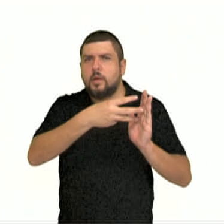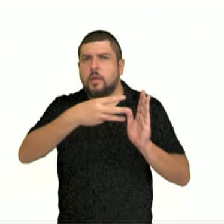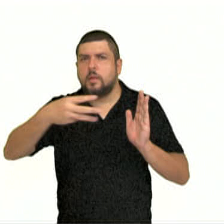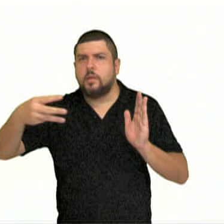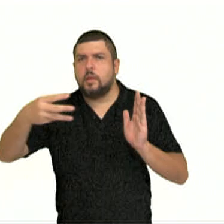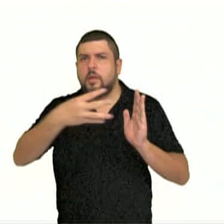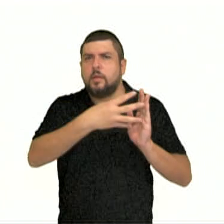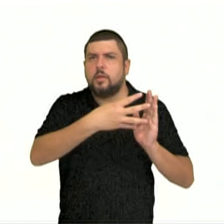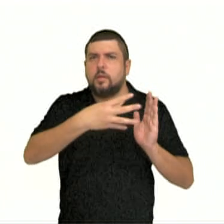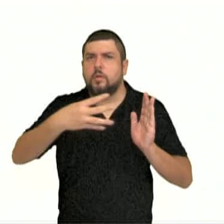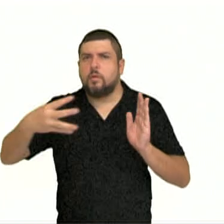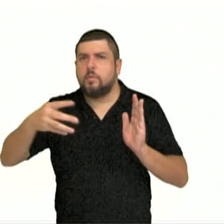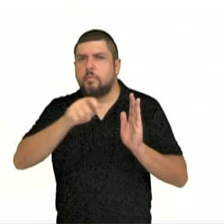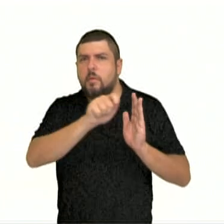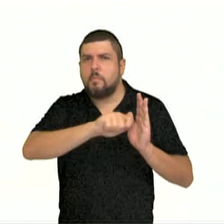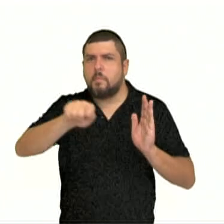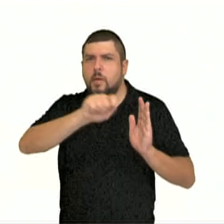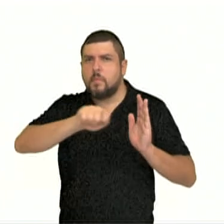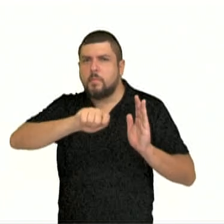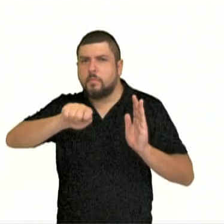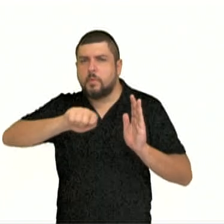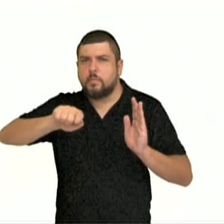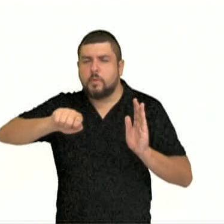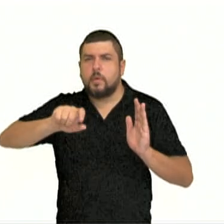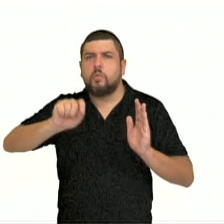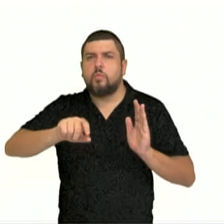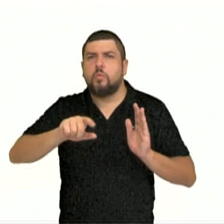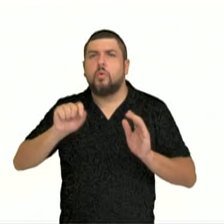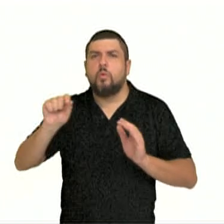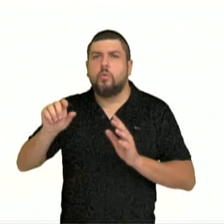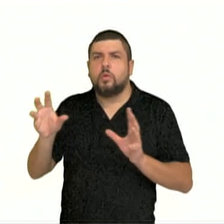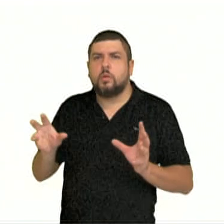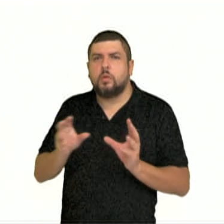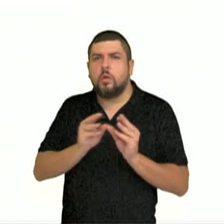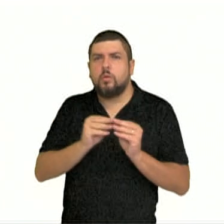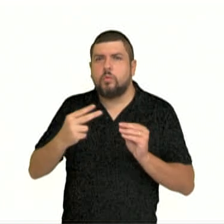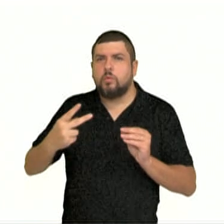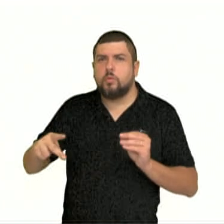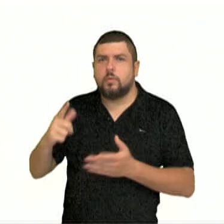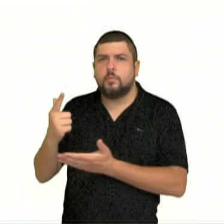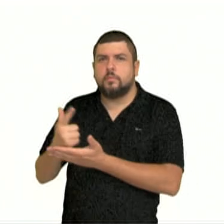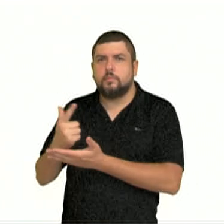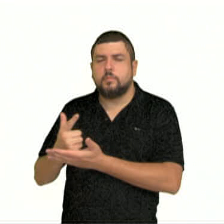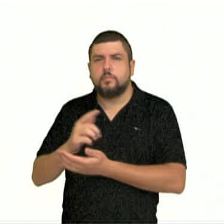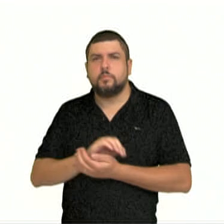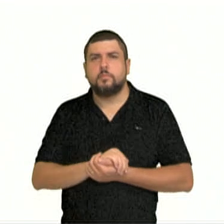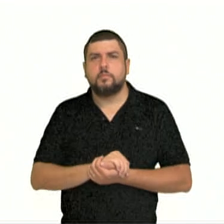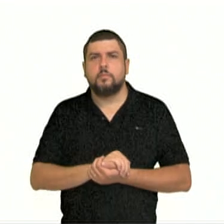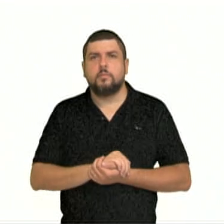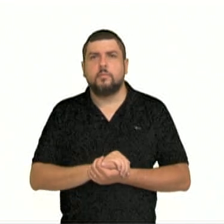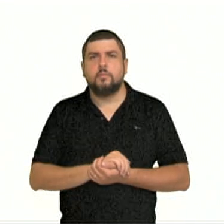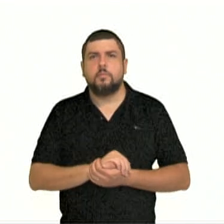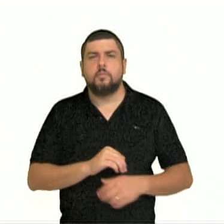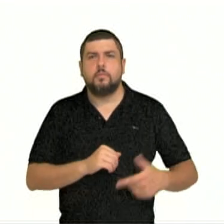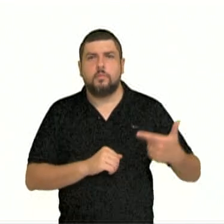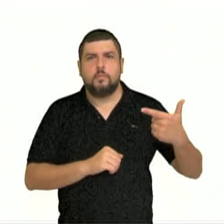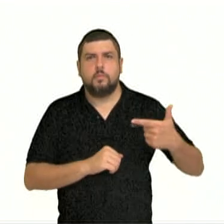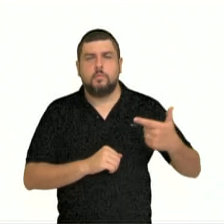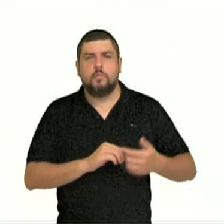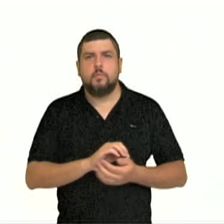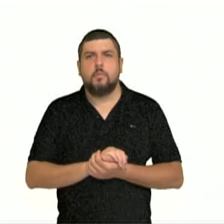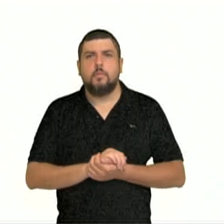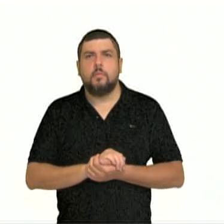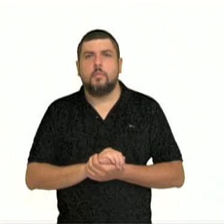ser resenhado aqui, que no nosso caso é o livro, ok? O segundo passo, Você